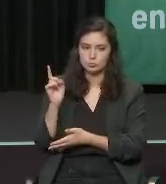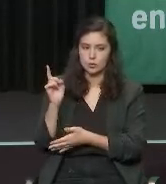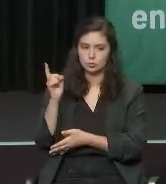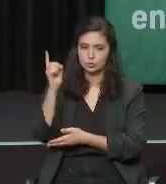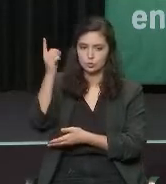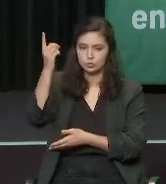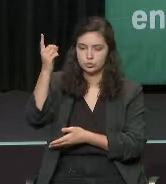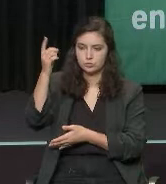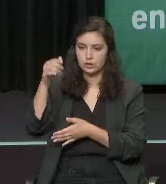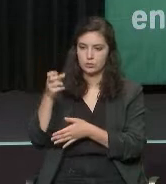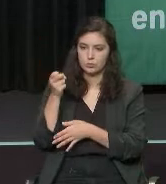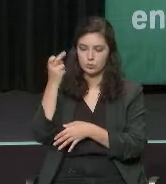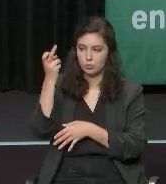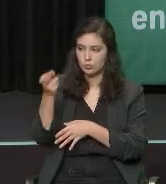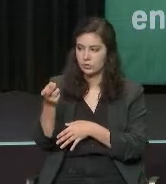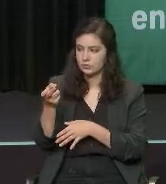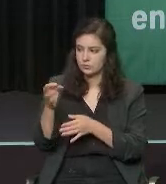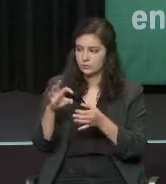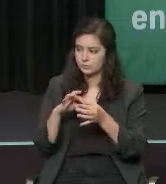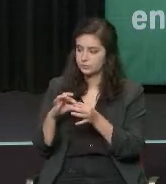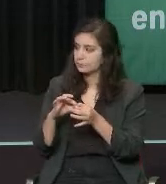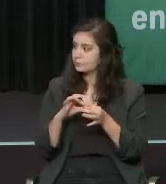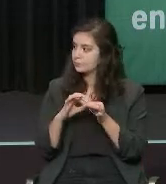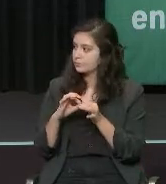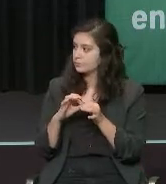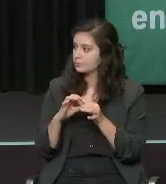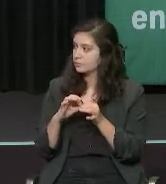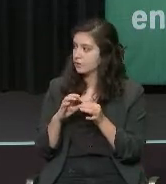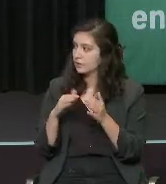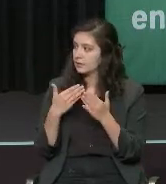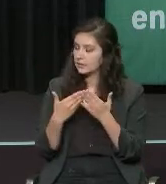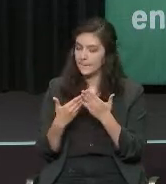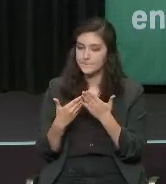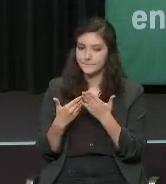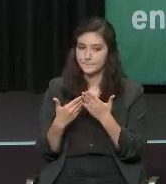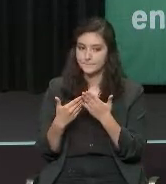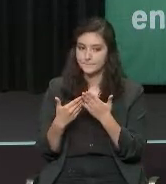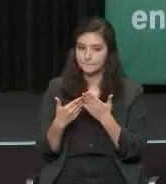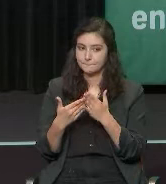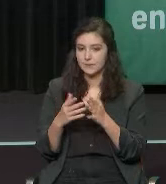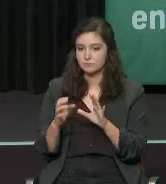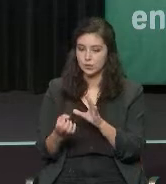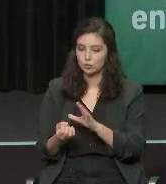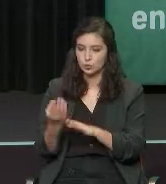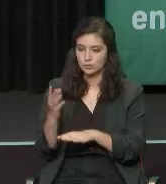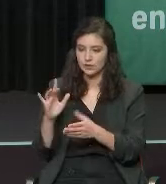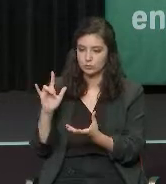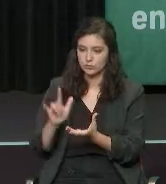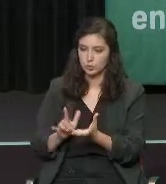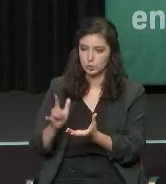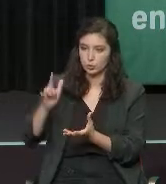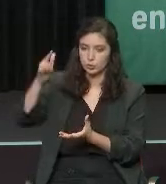será feito no próximo ano. Iremos contratar para o